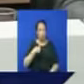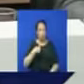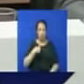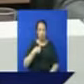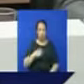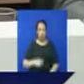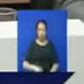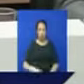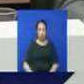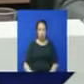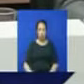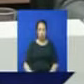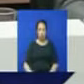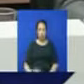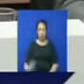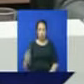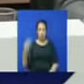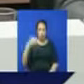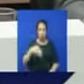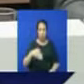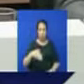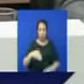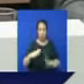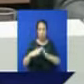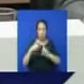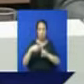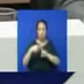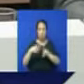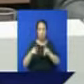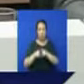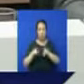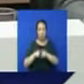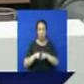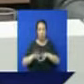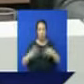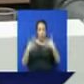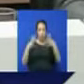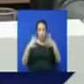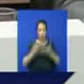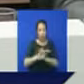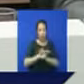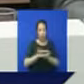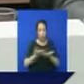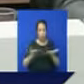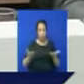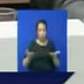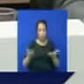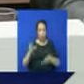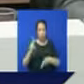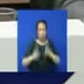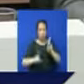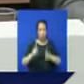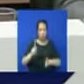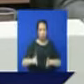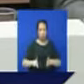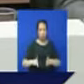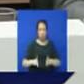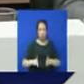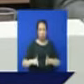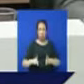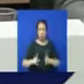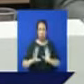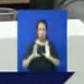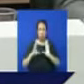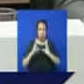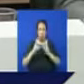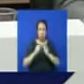algum momento na igreja também, né? Parabéns a todos os fiéis, parabéns a todos que